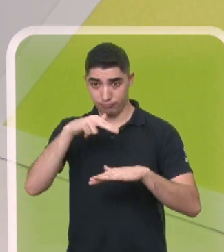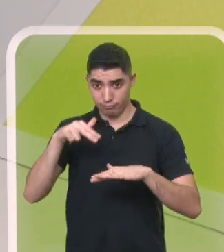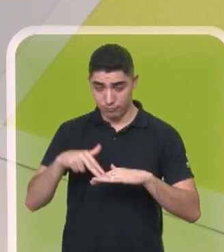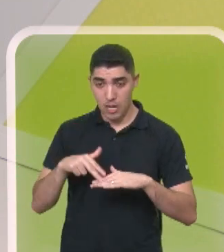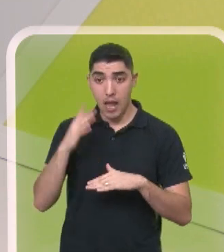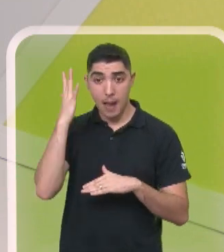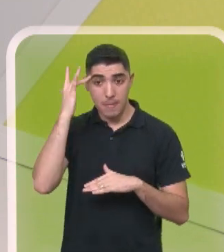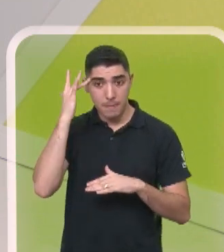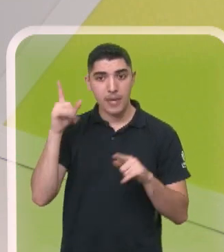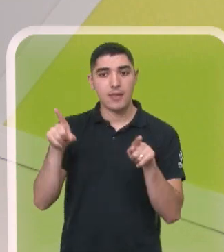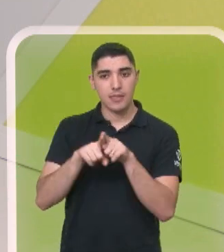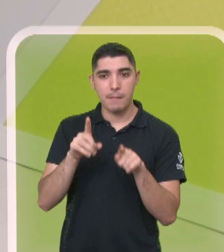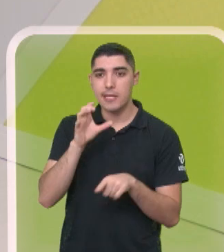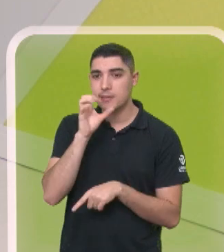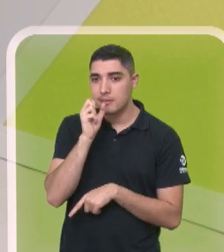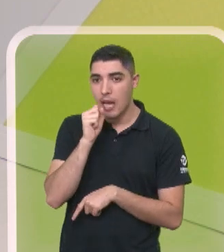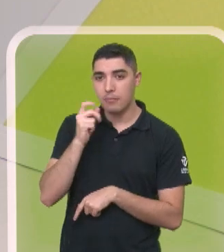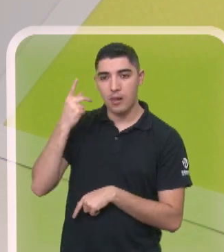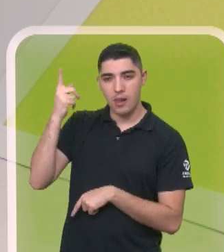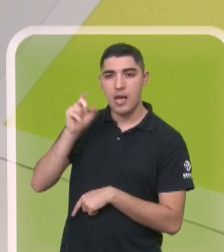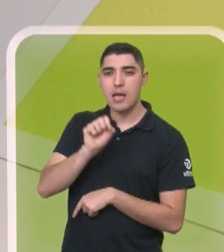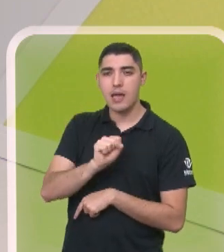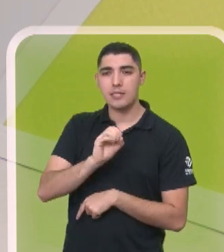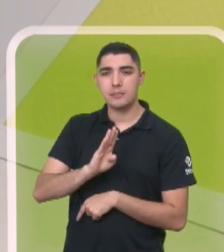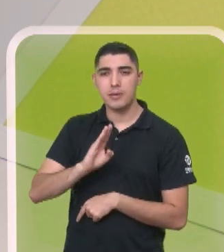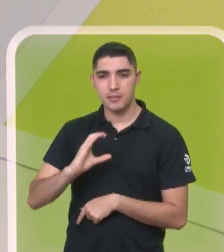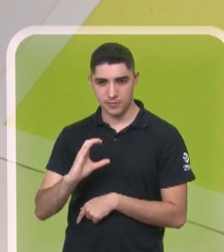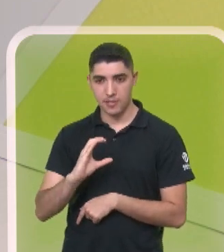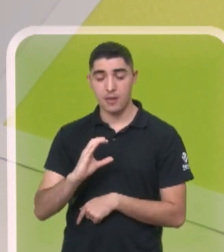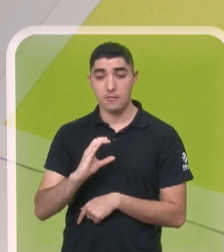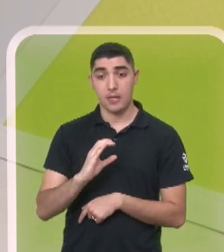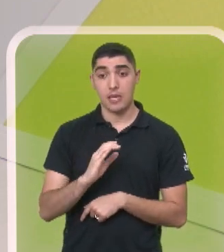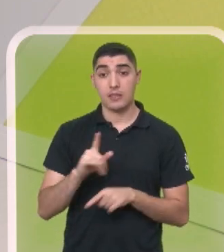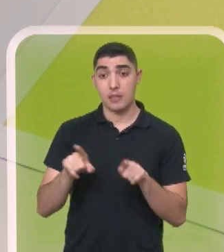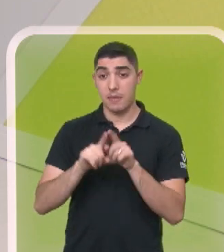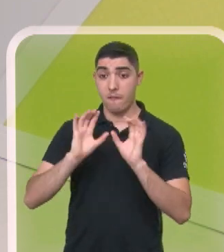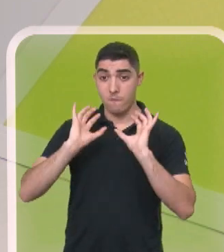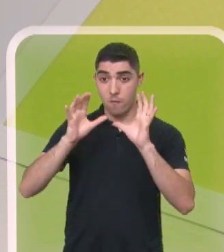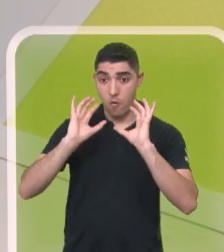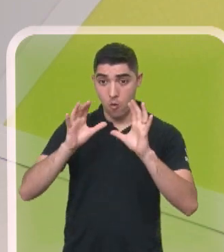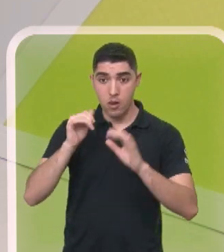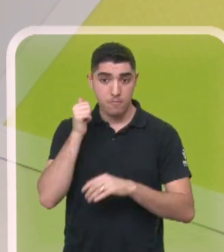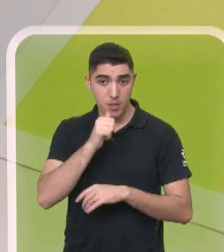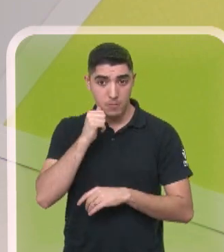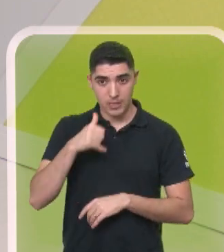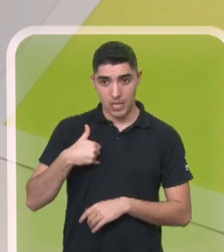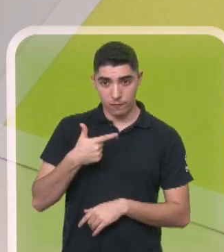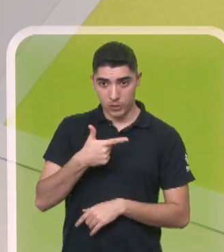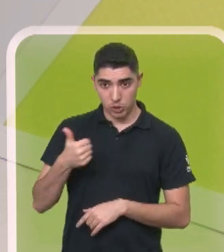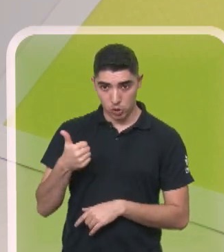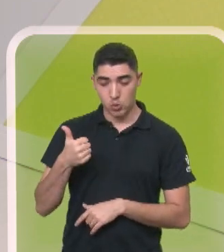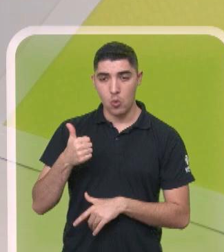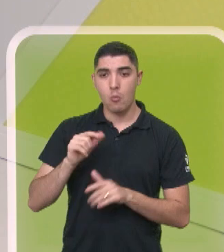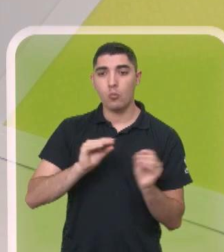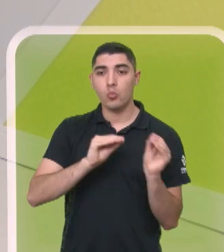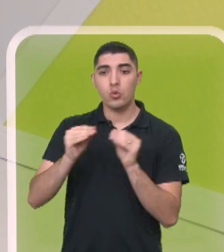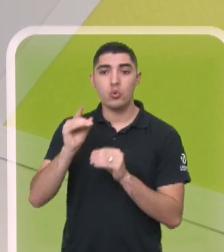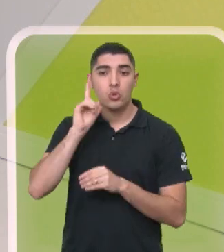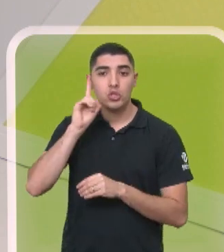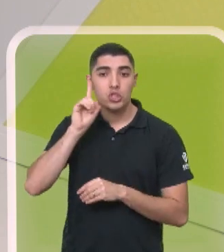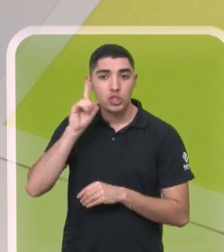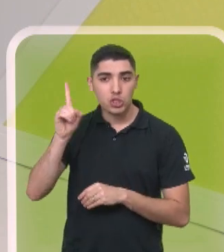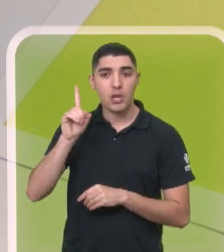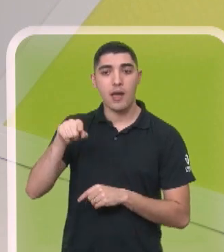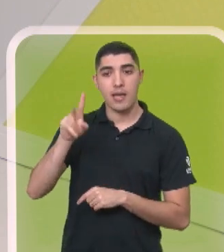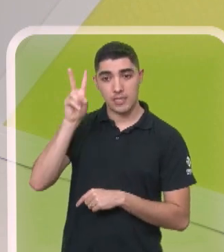amanhã e sábado em São Bernardo do Campo. Já a final do vôlei feminino sub-21 foi transferida para segunda-feira às